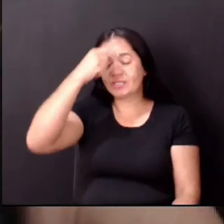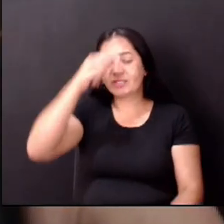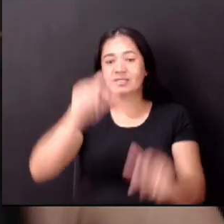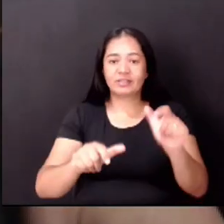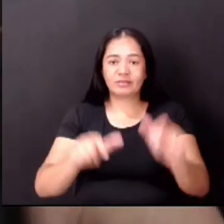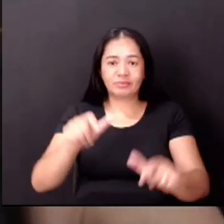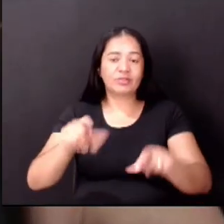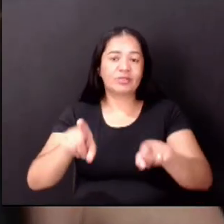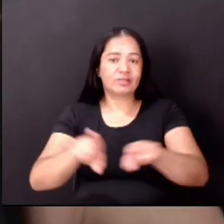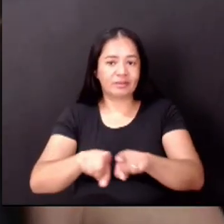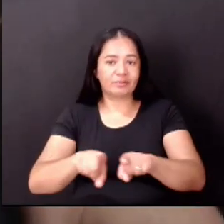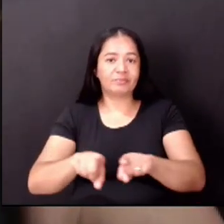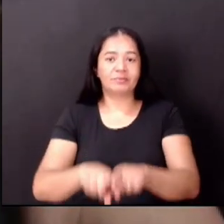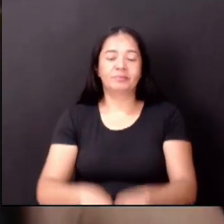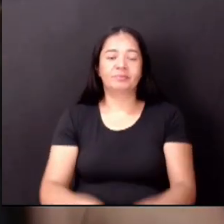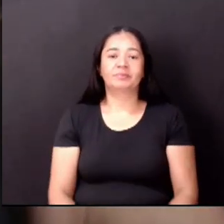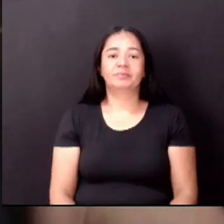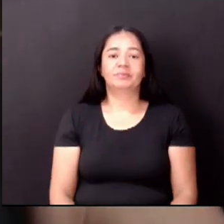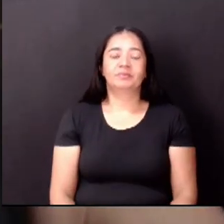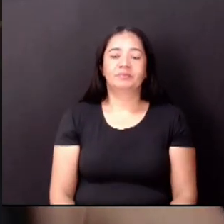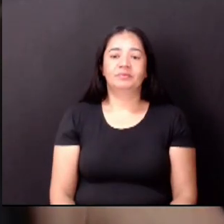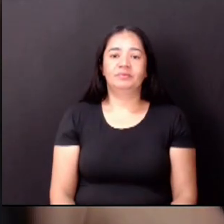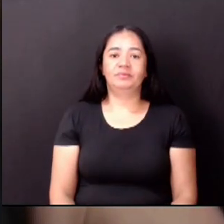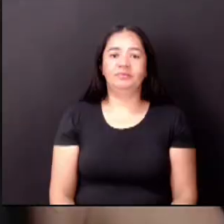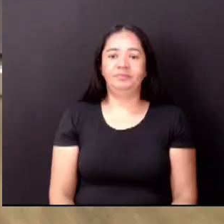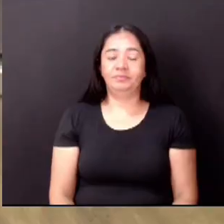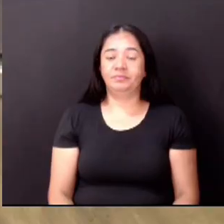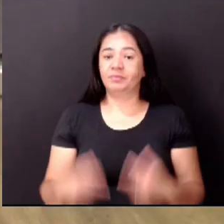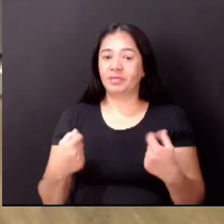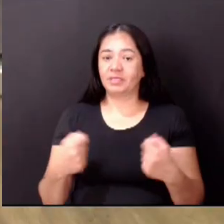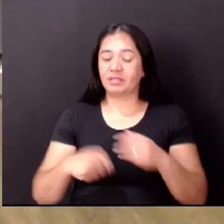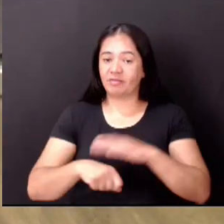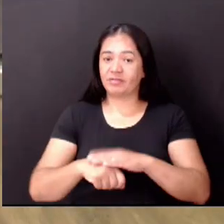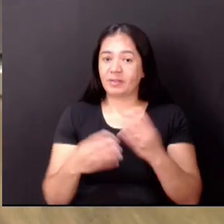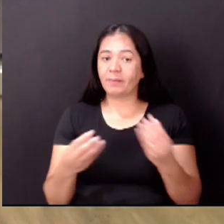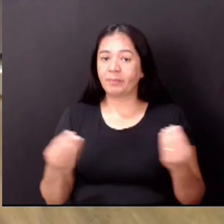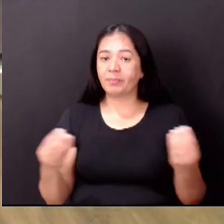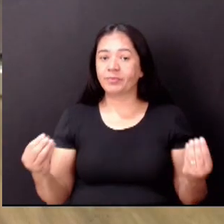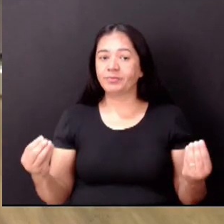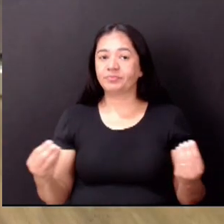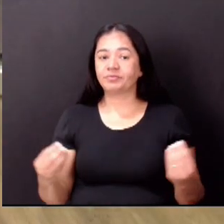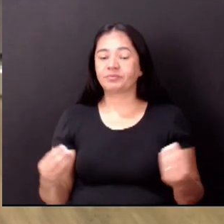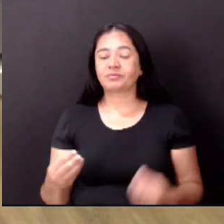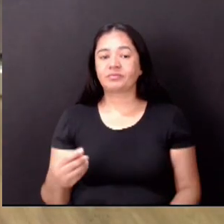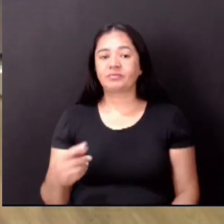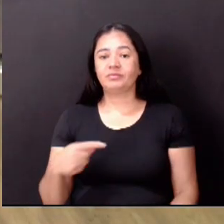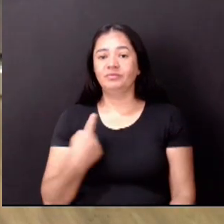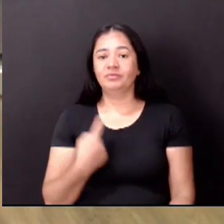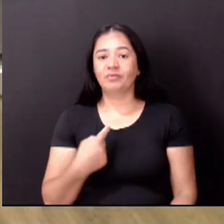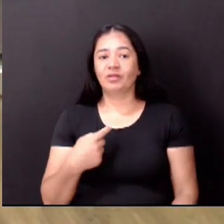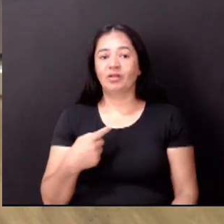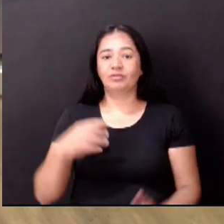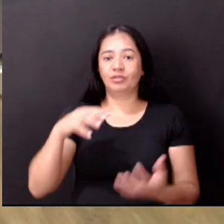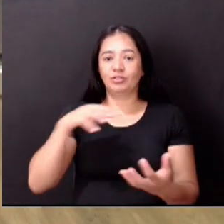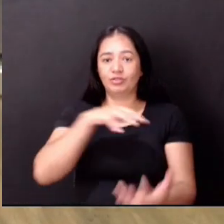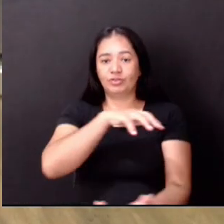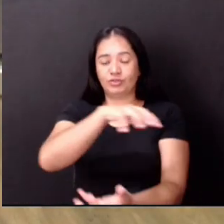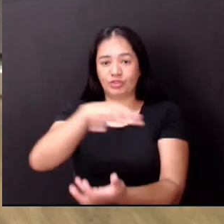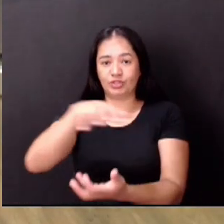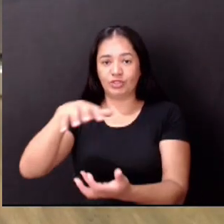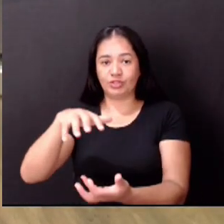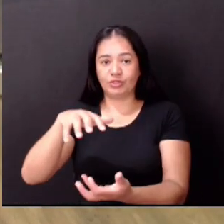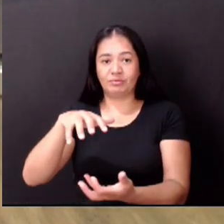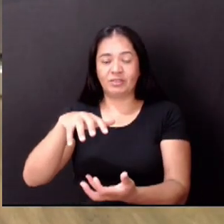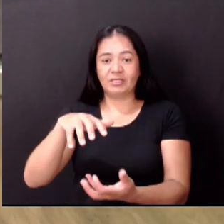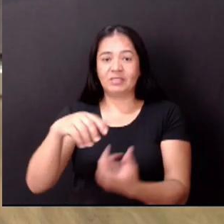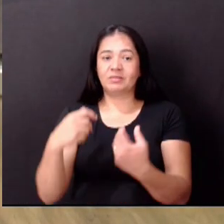né? Que tem muito a ser feito ainda. Com certeza, ainda que nosso país é continental, esses 4%, eles ganham uma